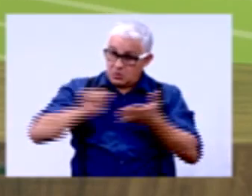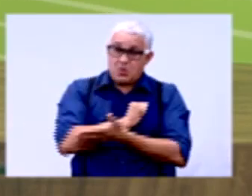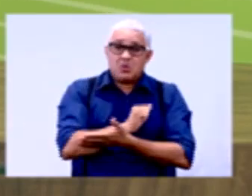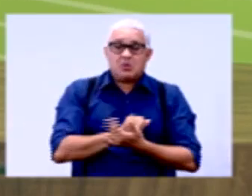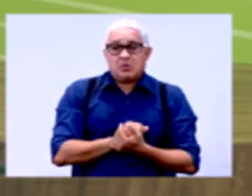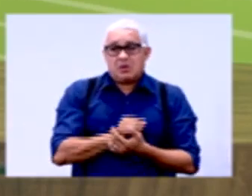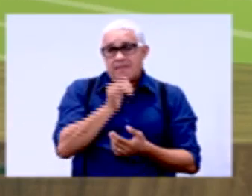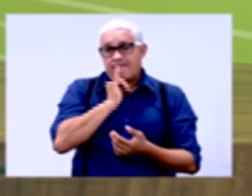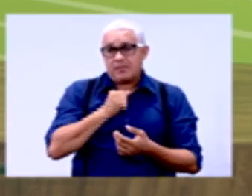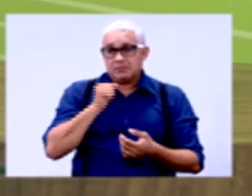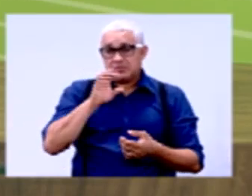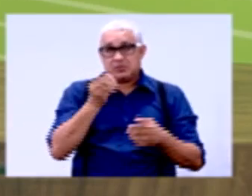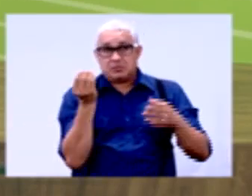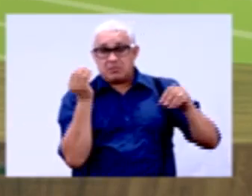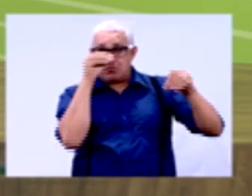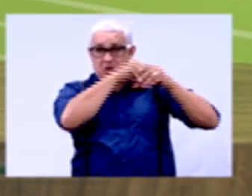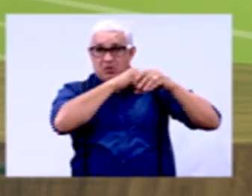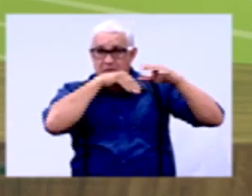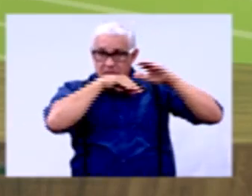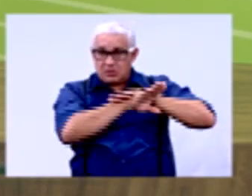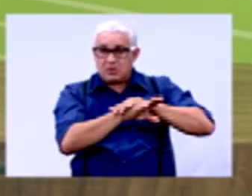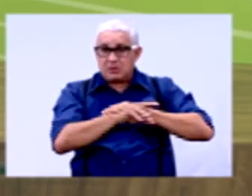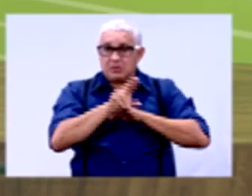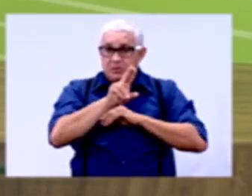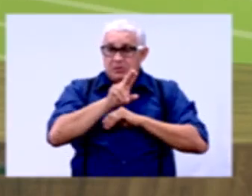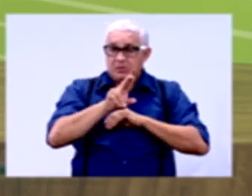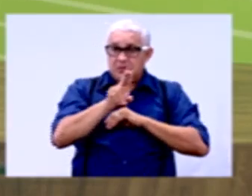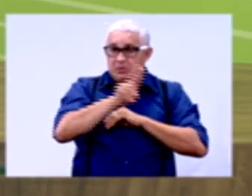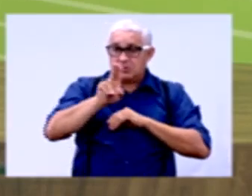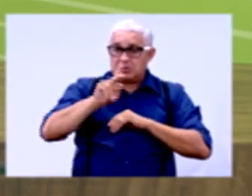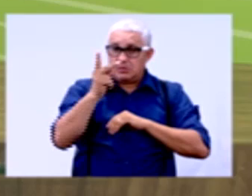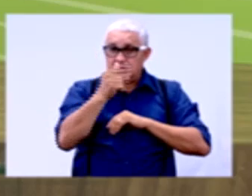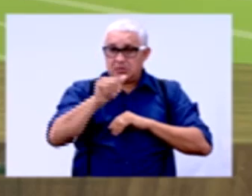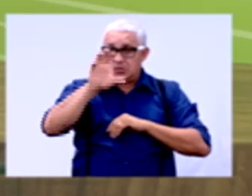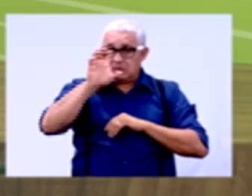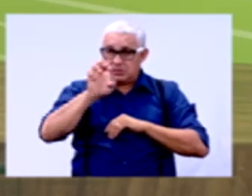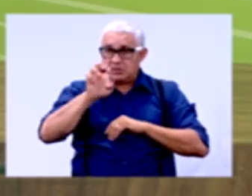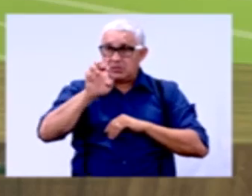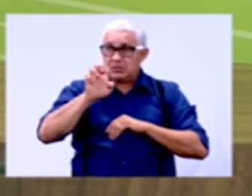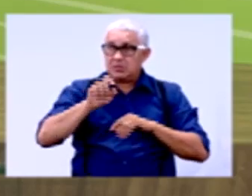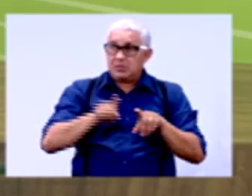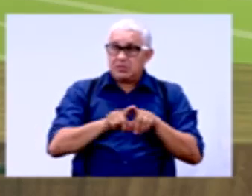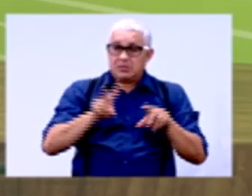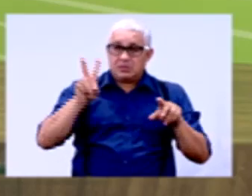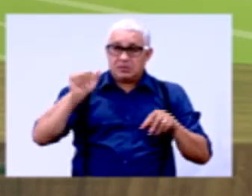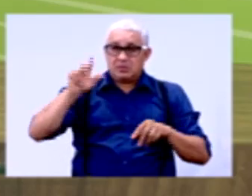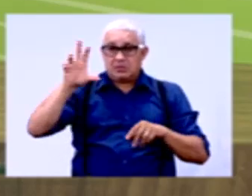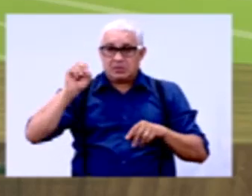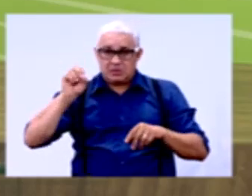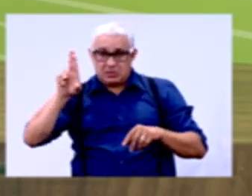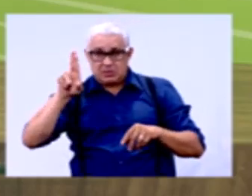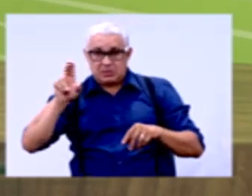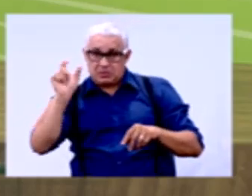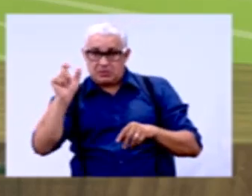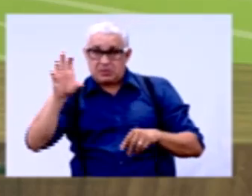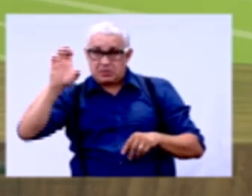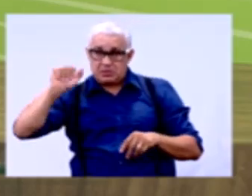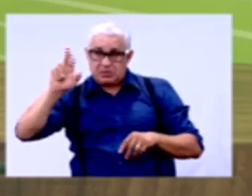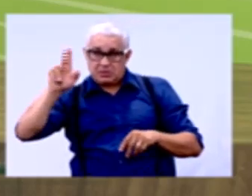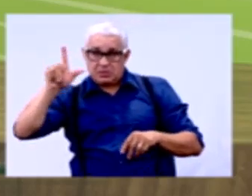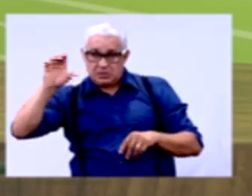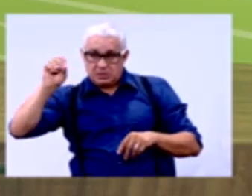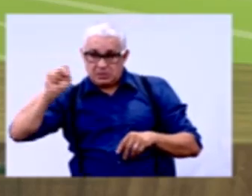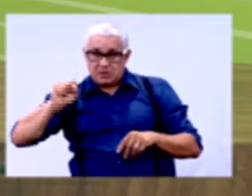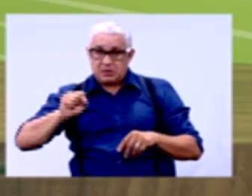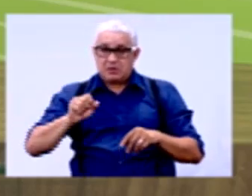Então, por exemplo, se eu armazenei uma chave nome, tá? O valor Carlos, quando eu uso o